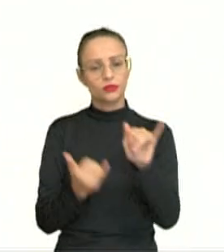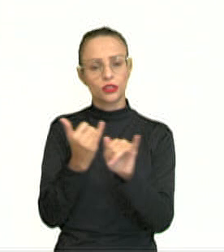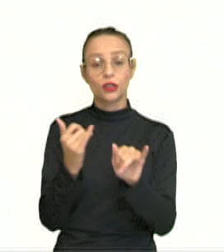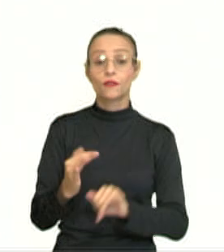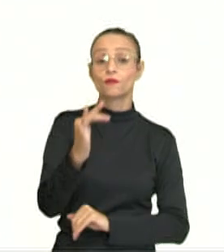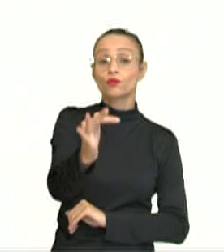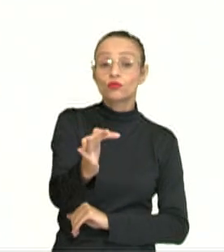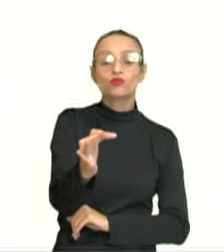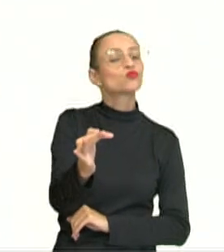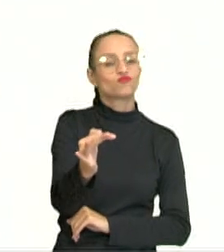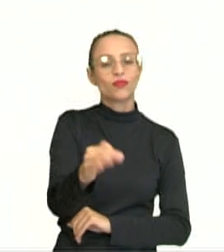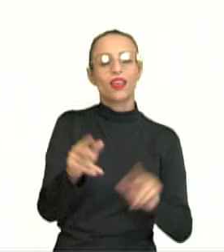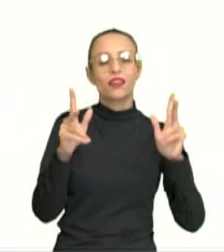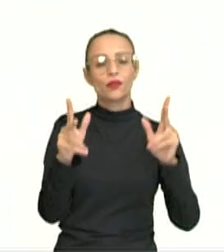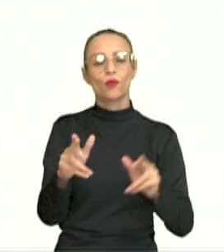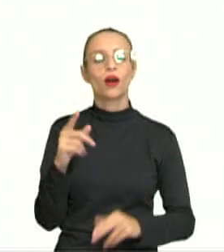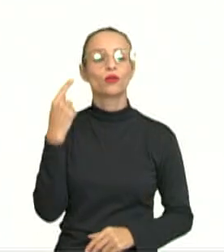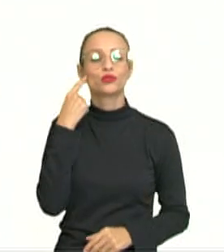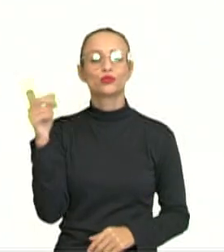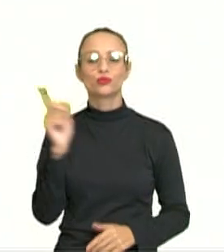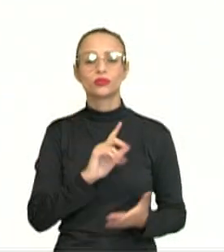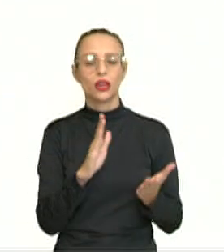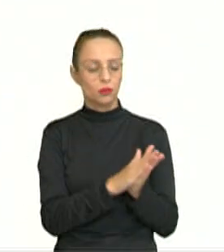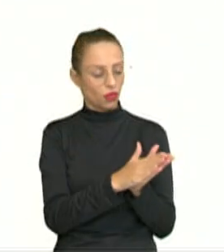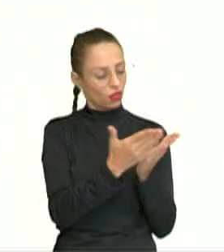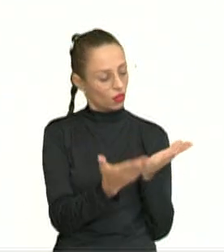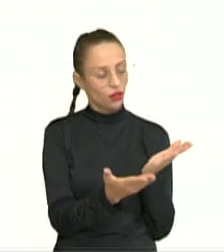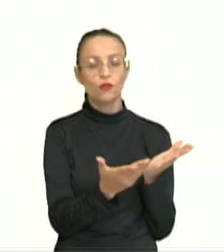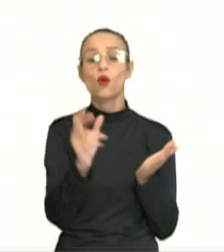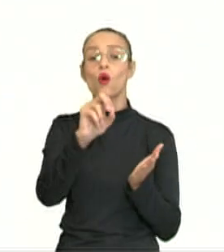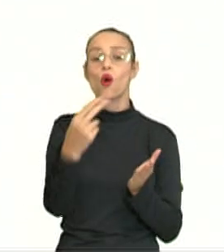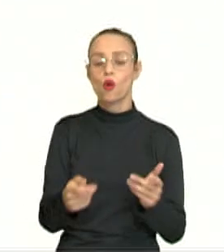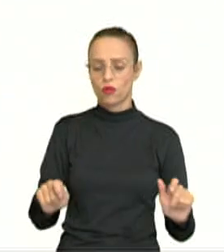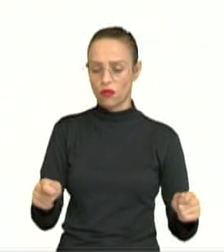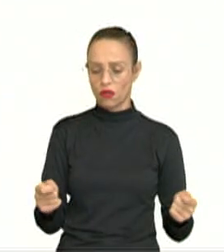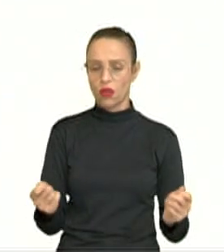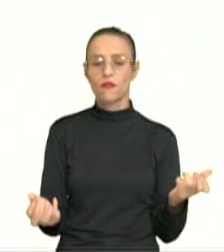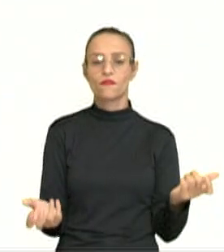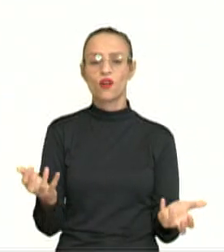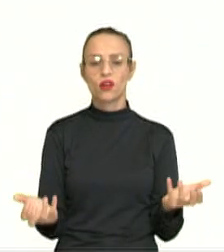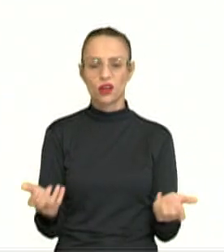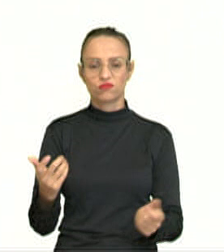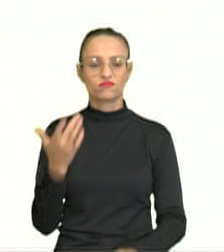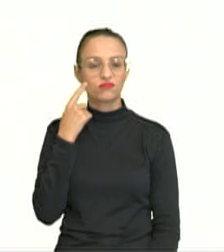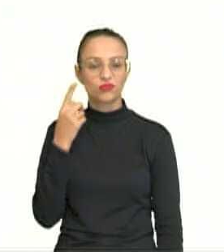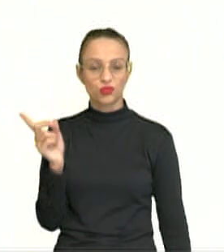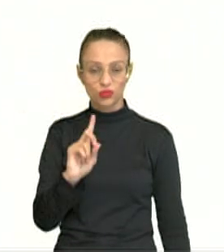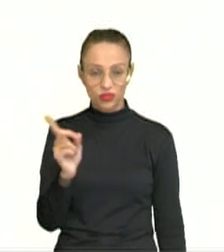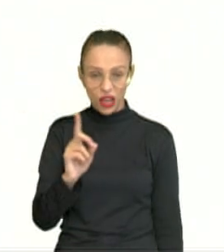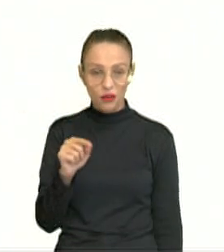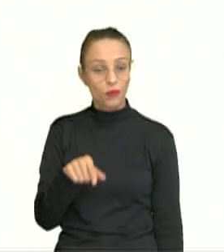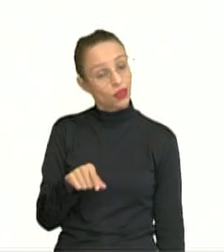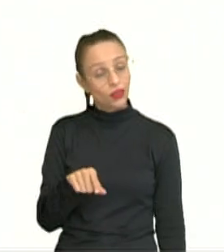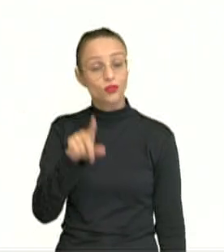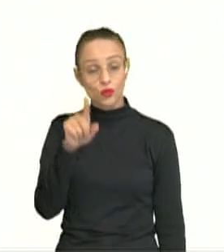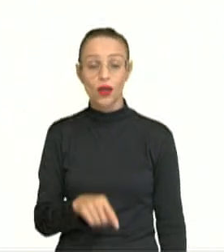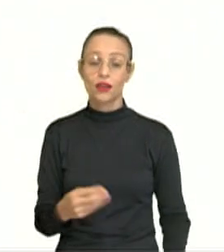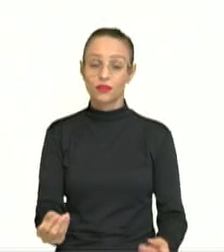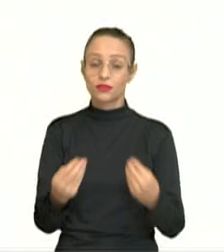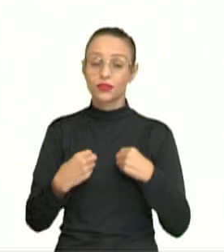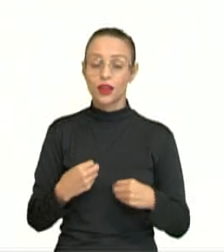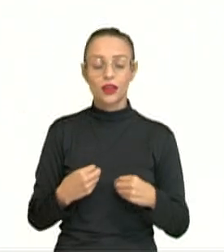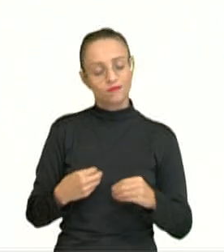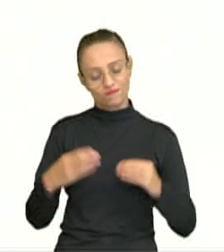futuro próximo será como não saber abrir um livro ou acender um fogão. Não sabermos algo que nos permita viver a cidadania na